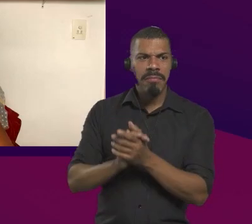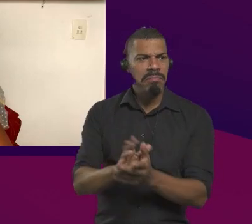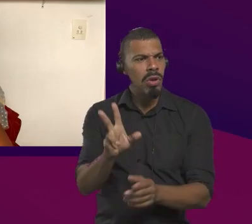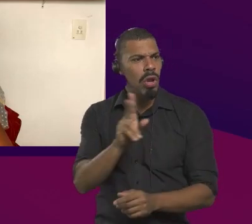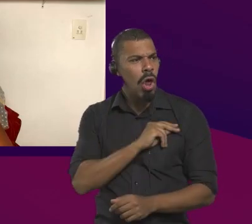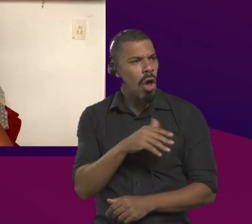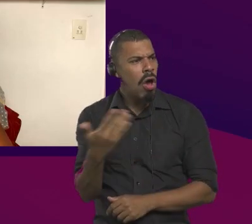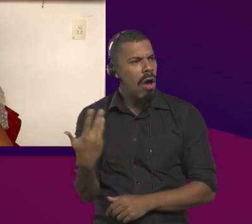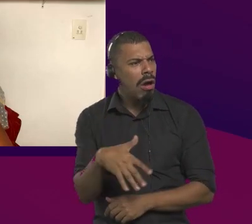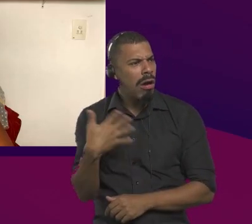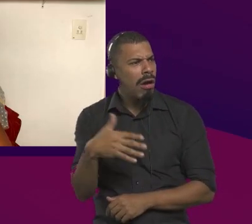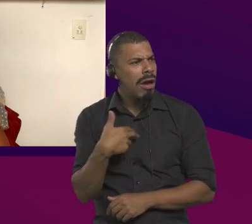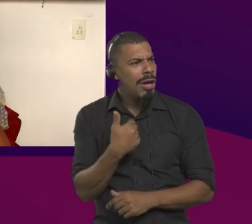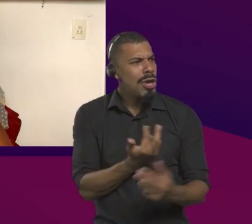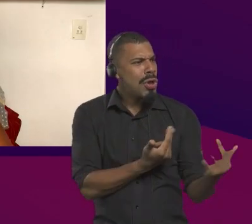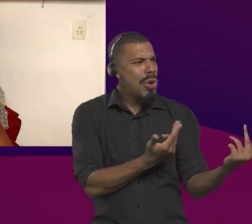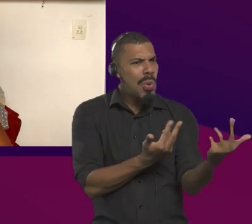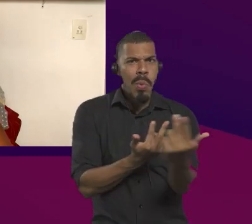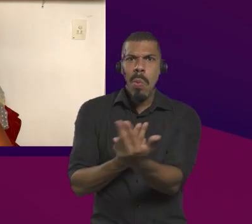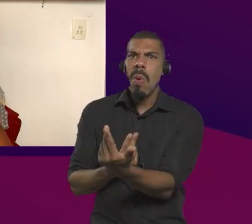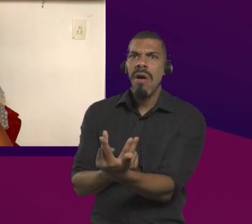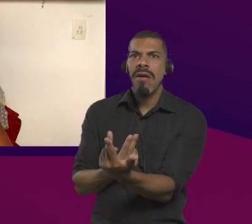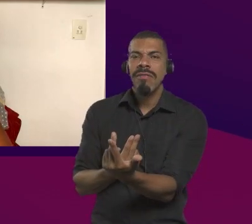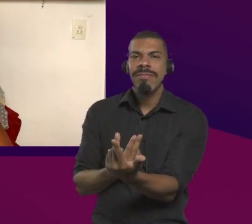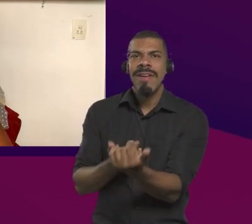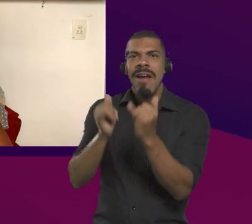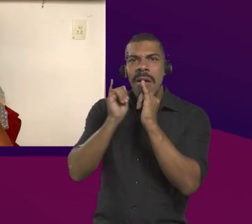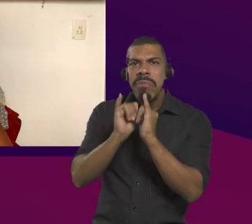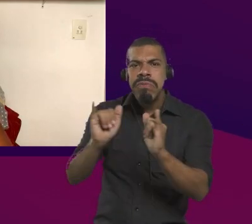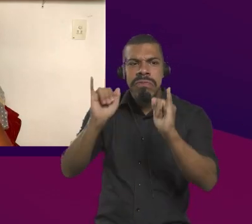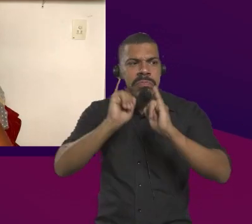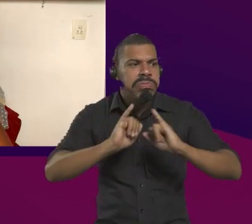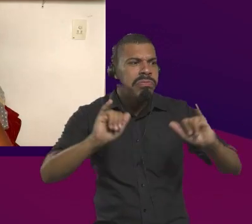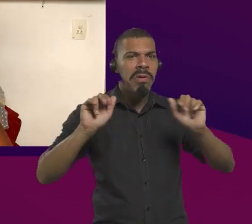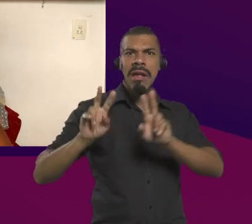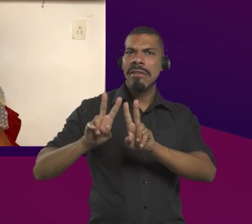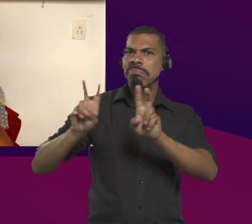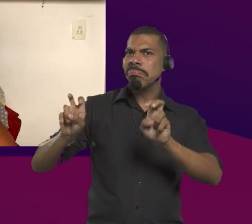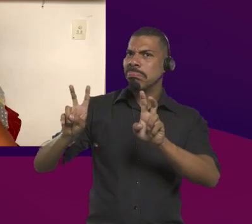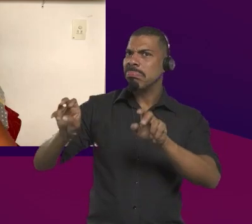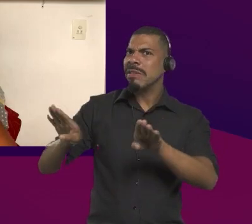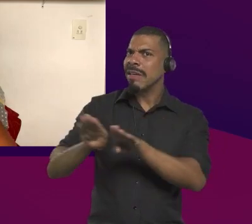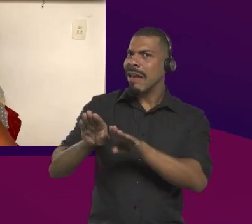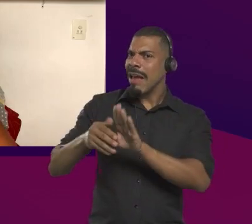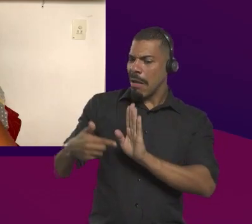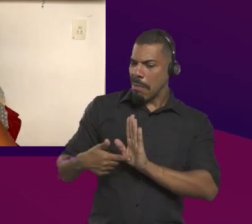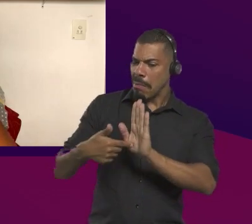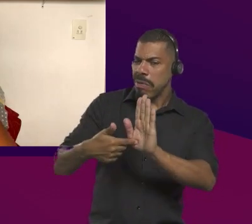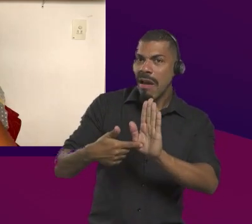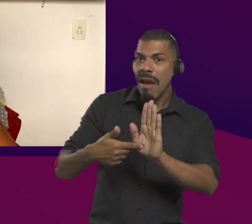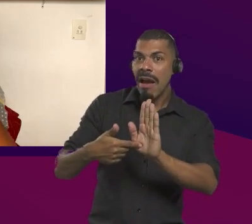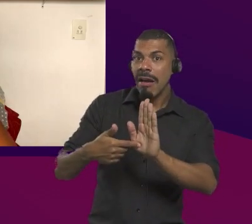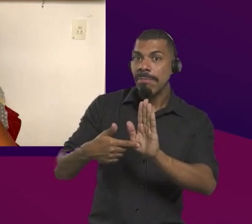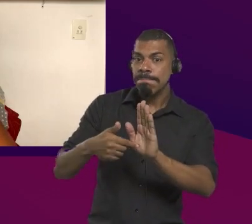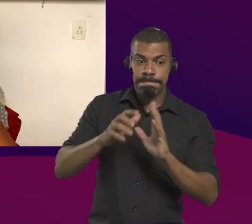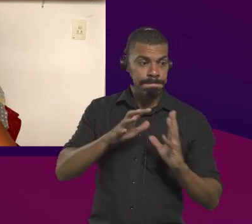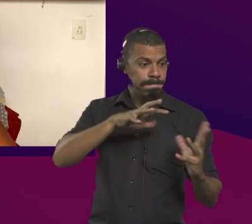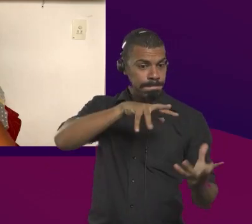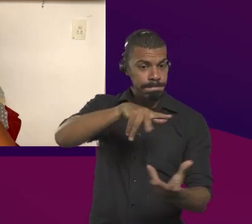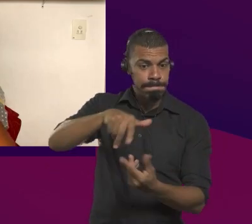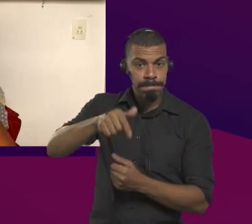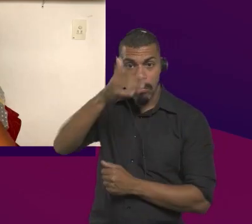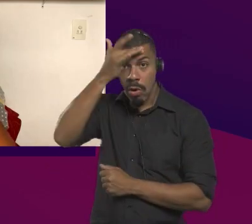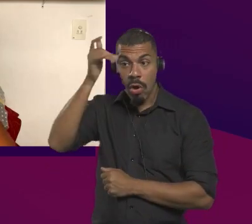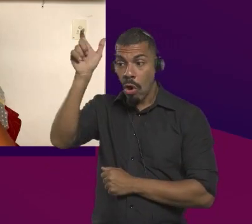caraca, eu passo por isso também. E começar a divulgar esse assunto, começar a falar desse assunto, começar a gerar pauta na imprensa. Então, assim, a gente está tendo